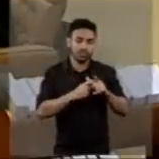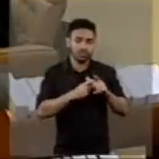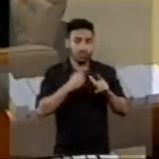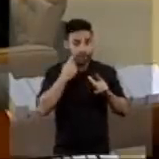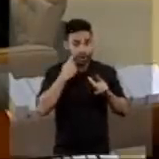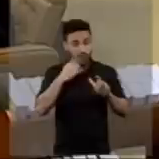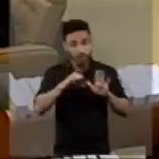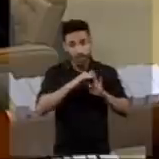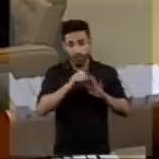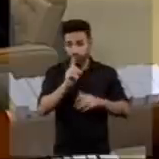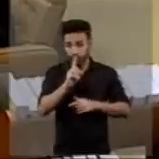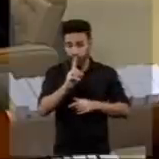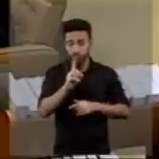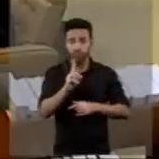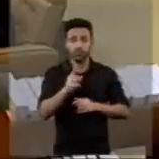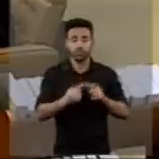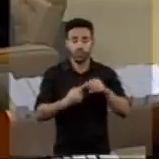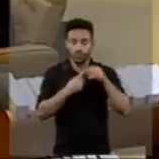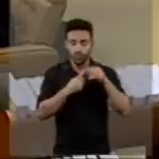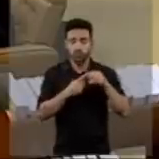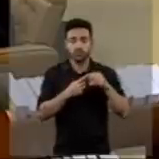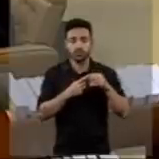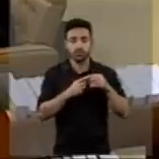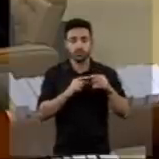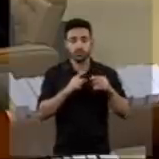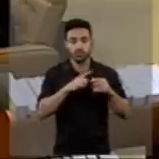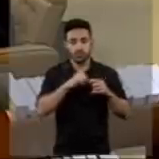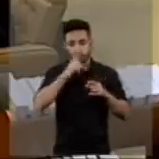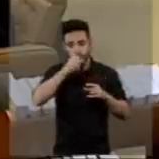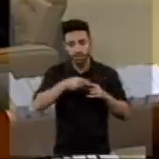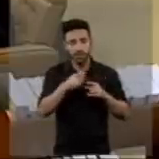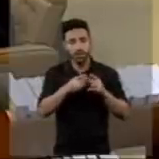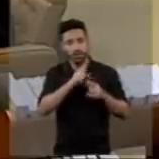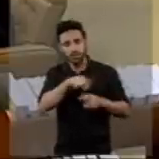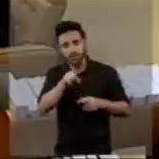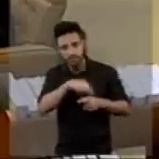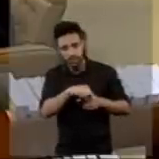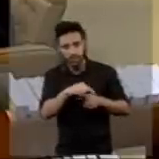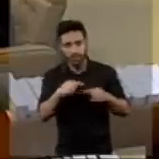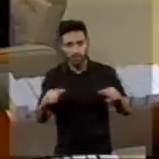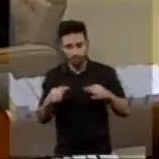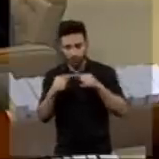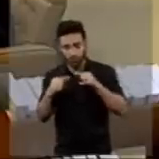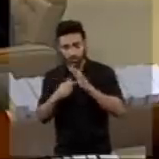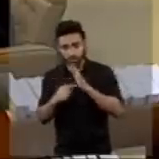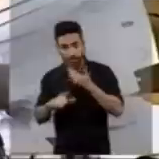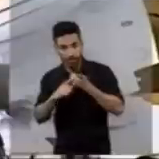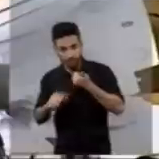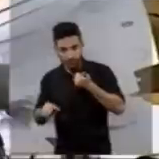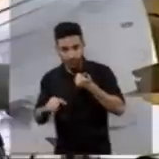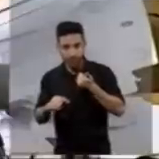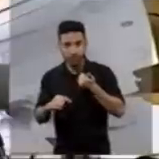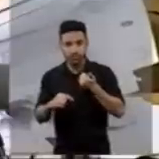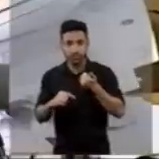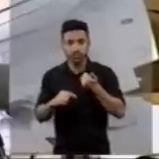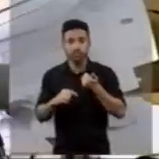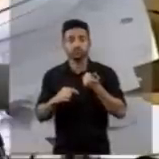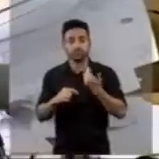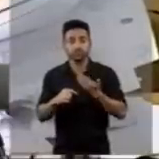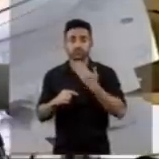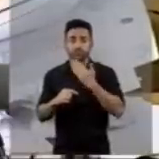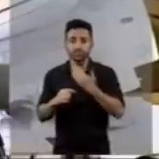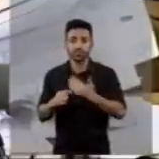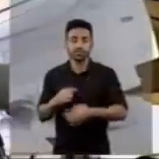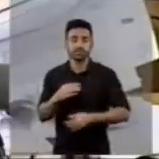único, do ato que determinar o cancelamento a que se refere este artigo, caberá recurso ao ministro